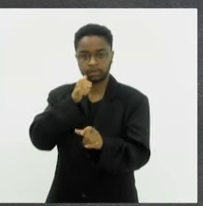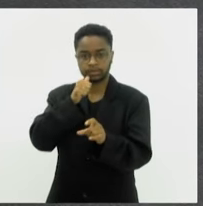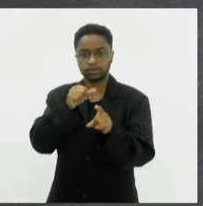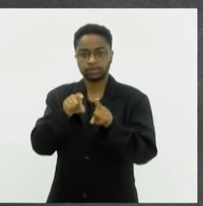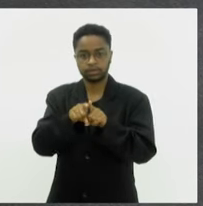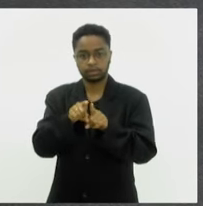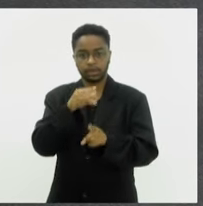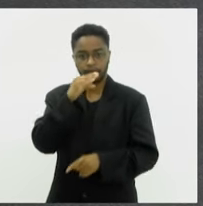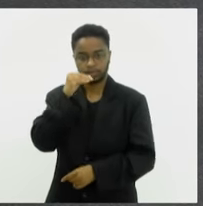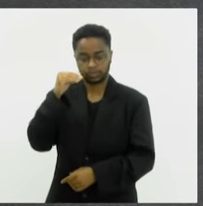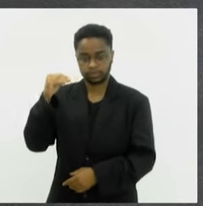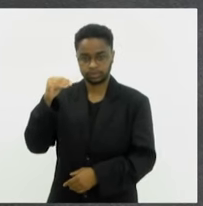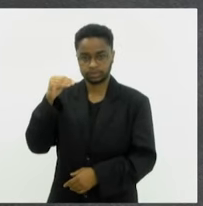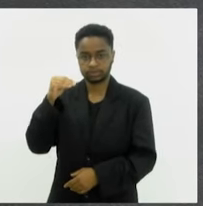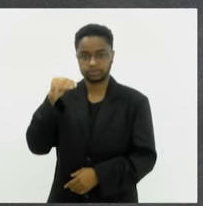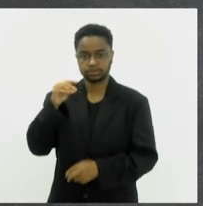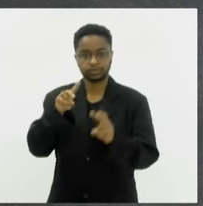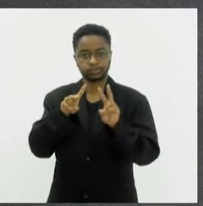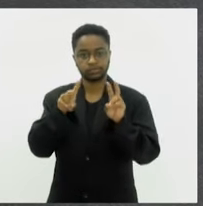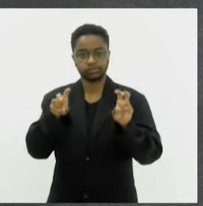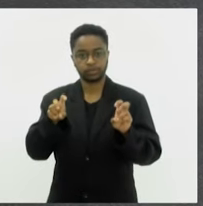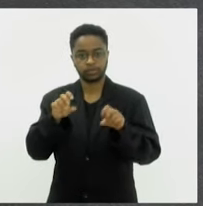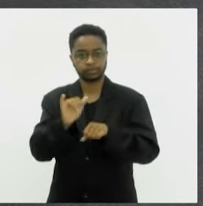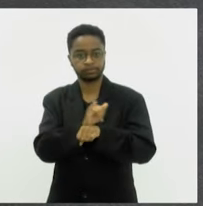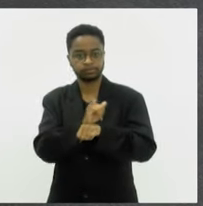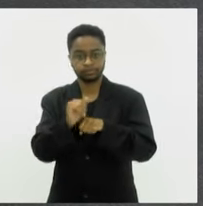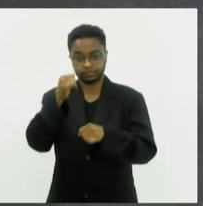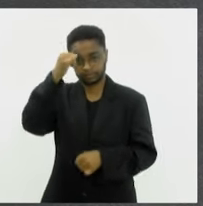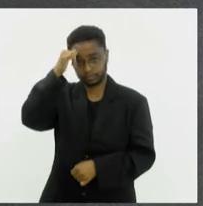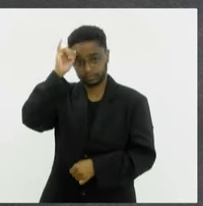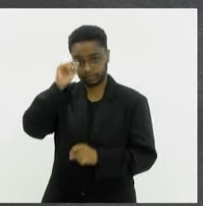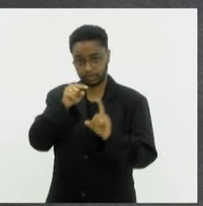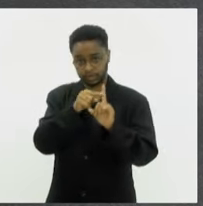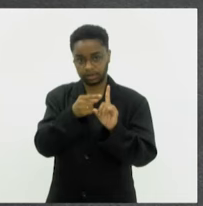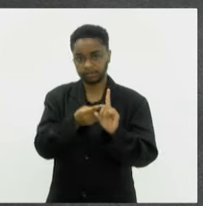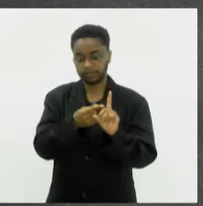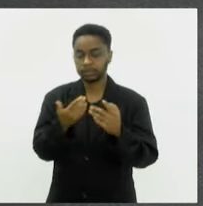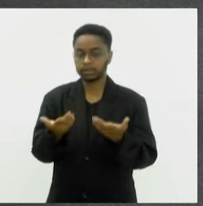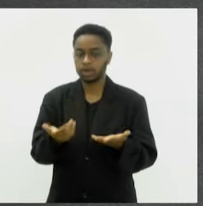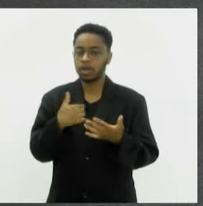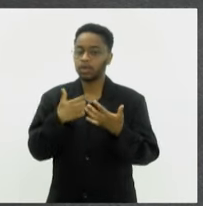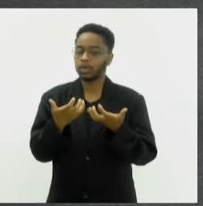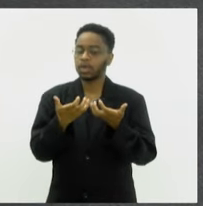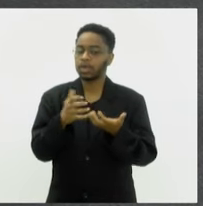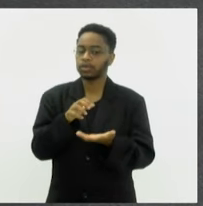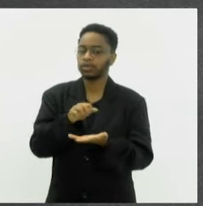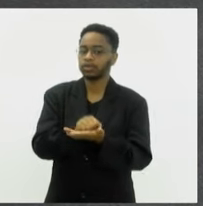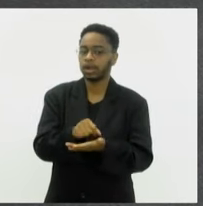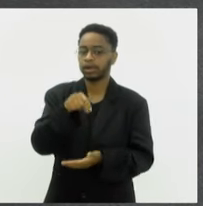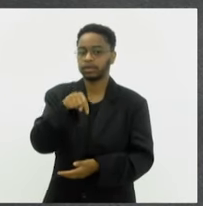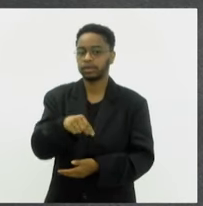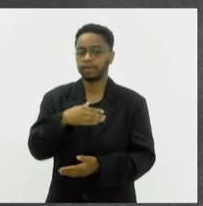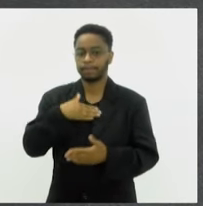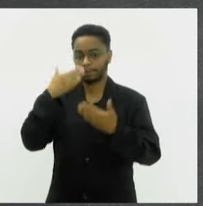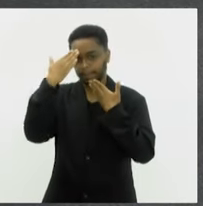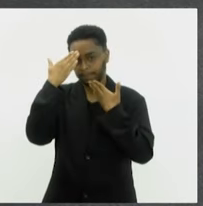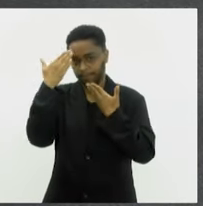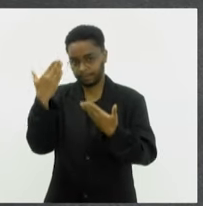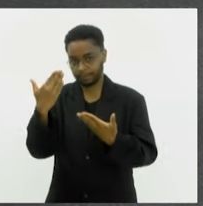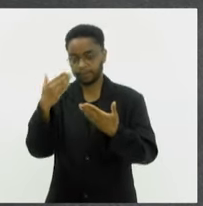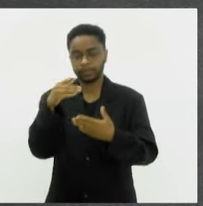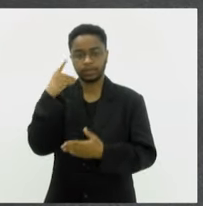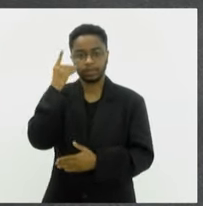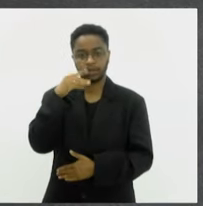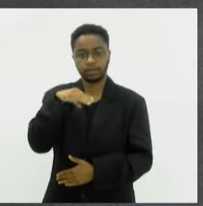e adolescentes, na questão dos métodos contraceptivos. Quero aqui deixar meus agradecimentos,